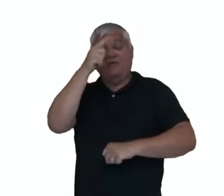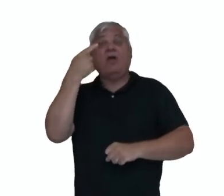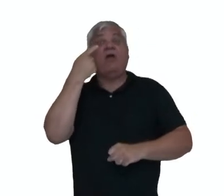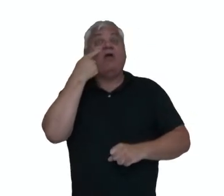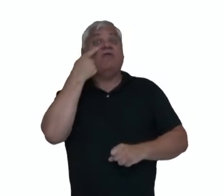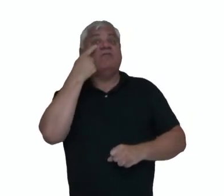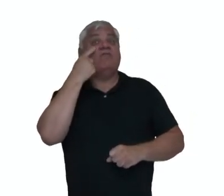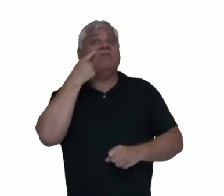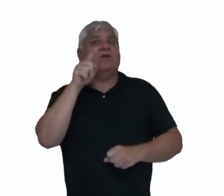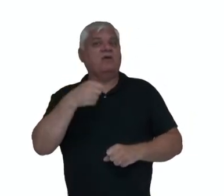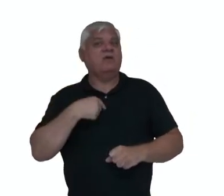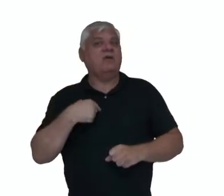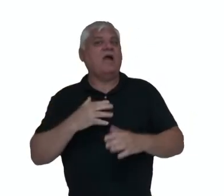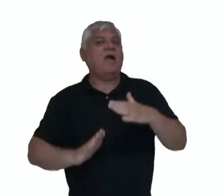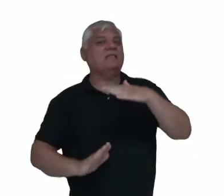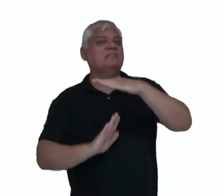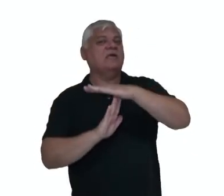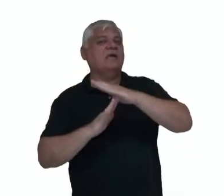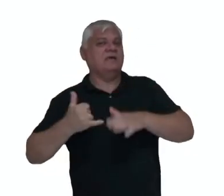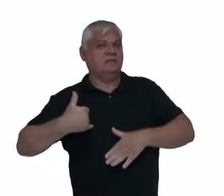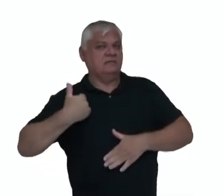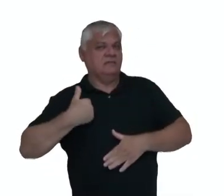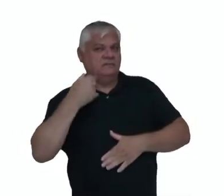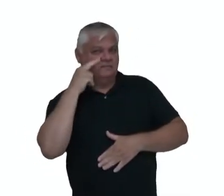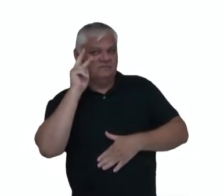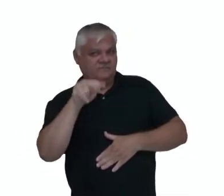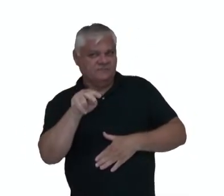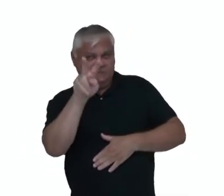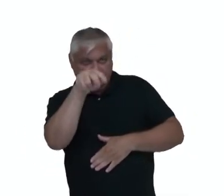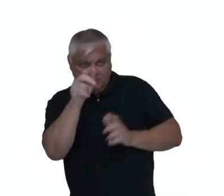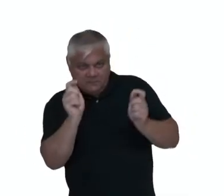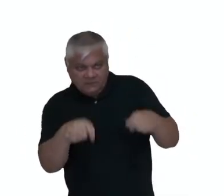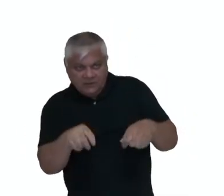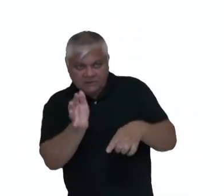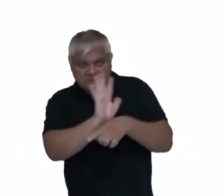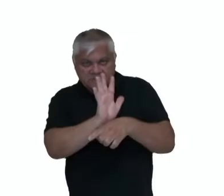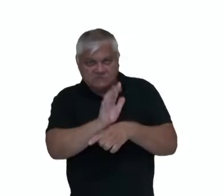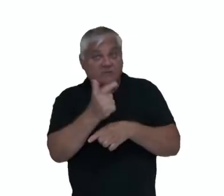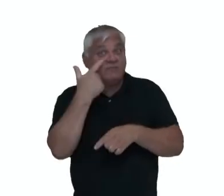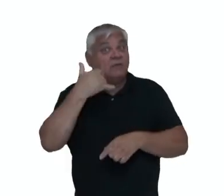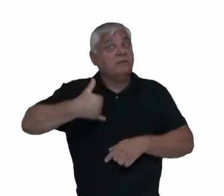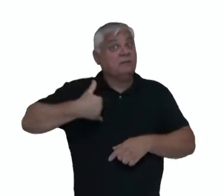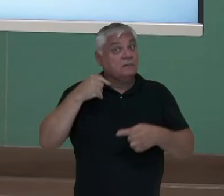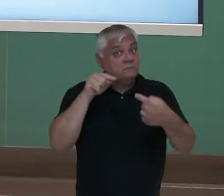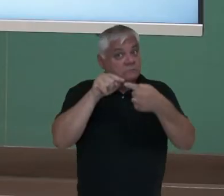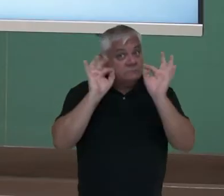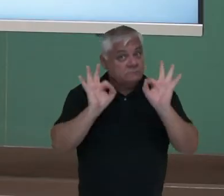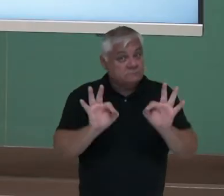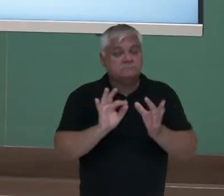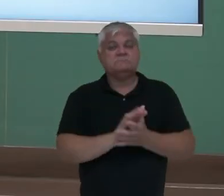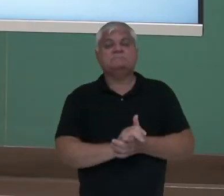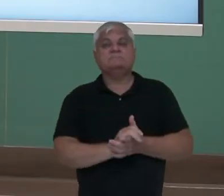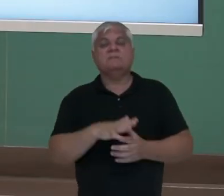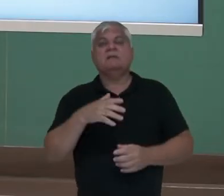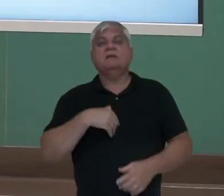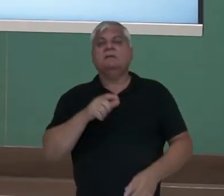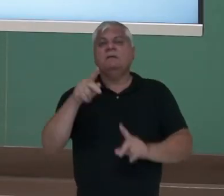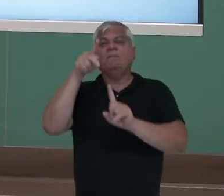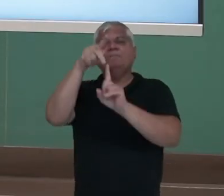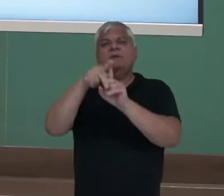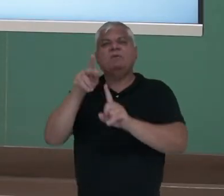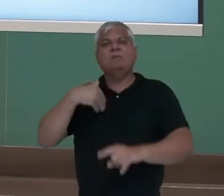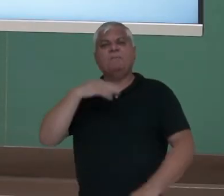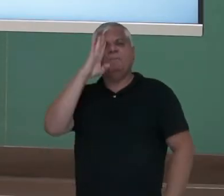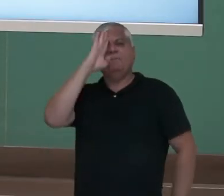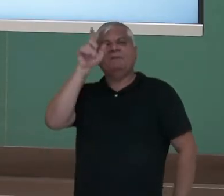série, se você pode assistir, converse com os seus responsáveis e fica uma indicação aí, né? E um dos personagens principais da série, que é um dos